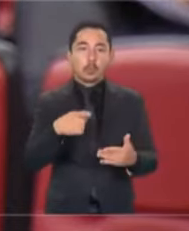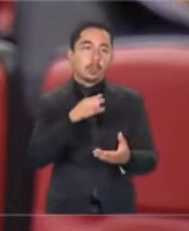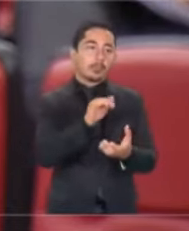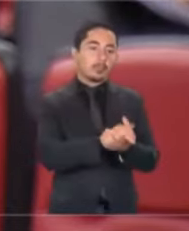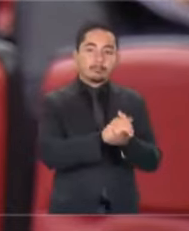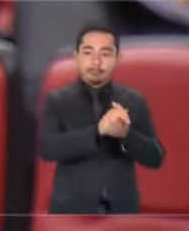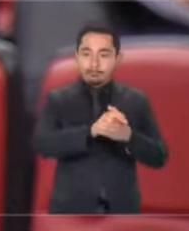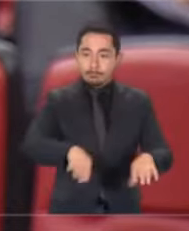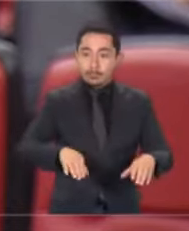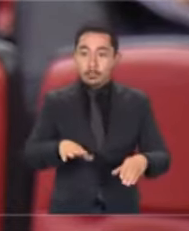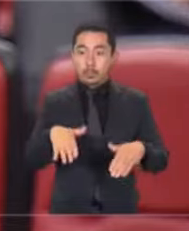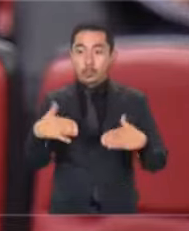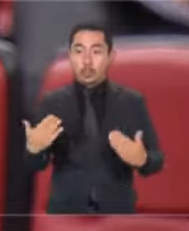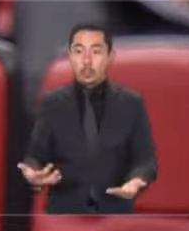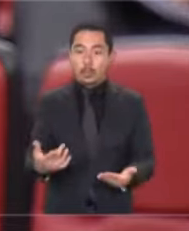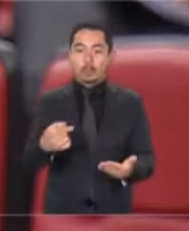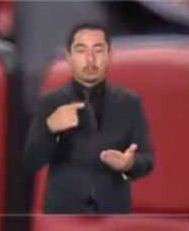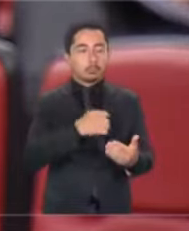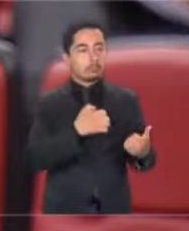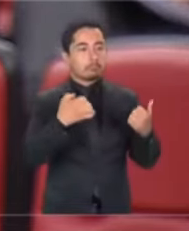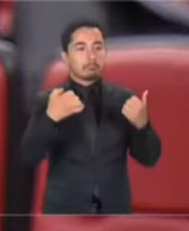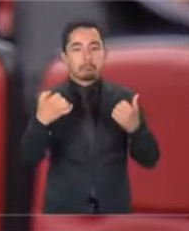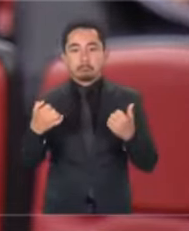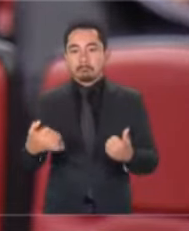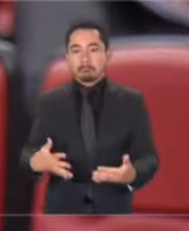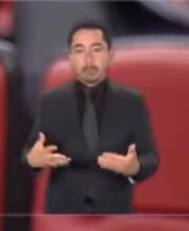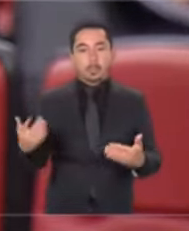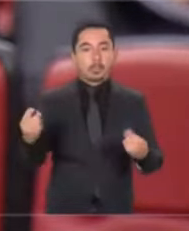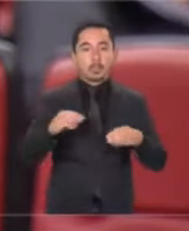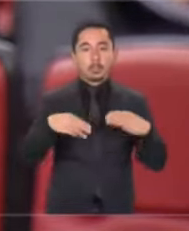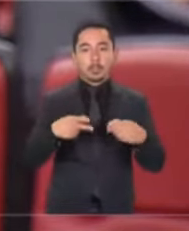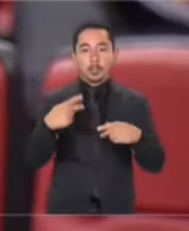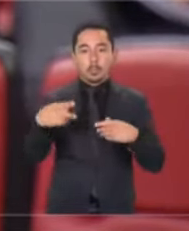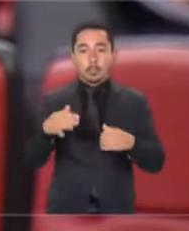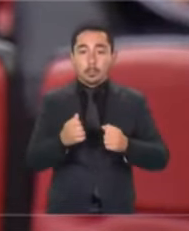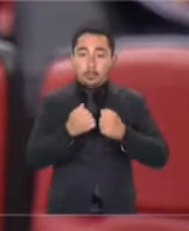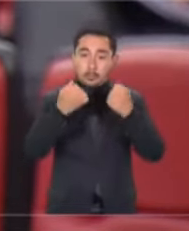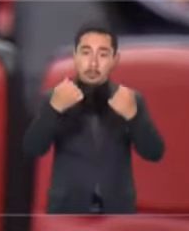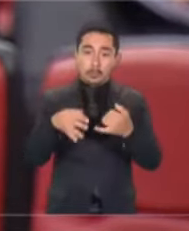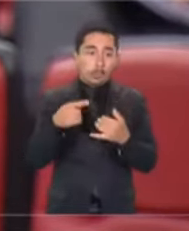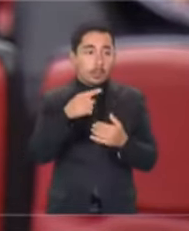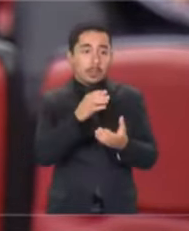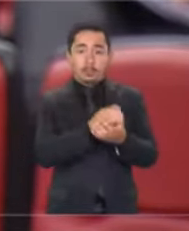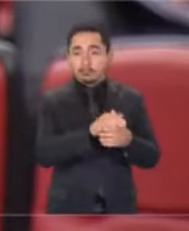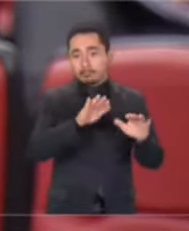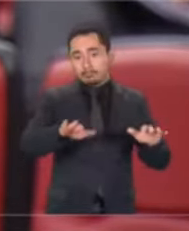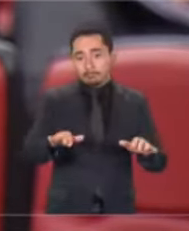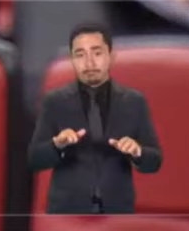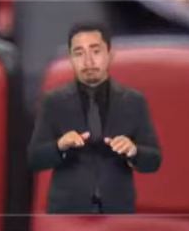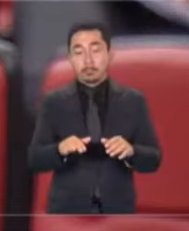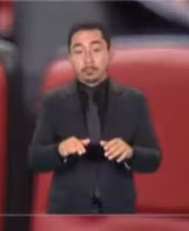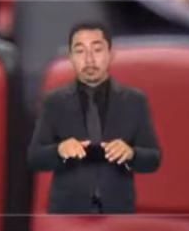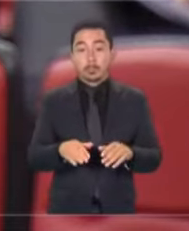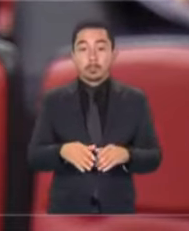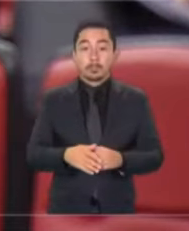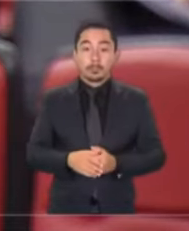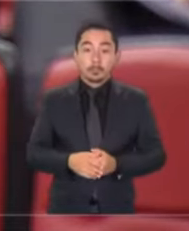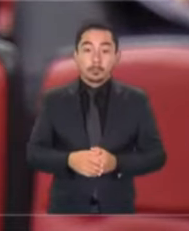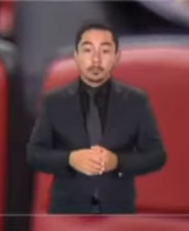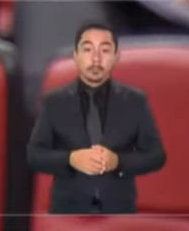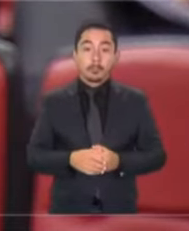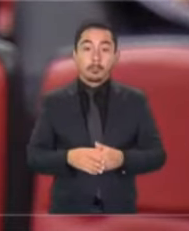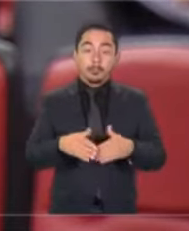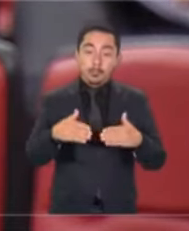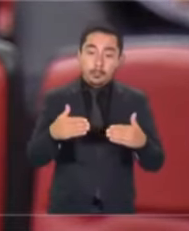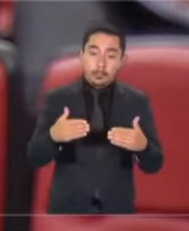seja, a razão de foro íntimo que ela havia justificado em audiência perante o Ministério Público, que havia justificado naquela oportunidade a desistência tácita do pleito.